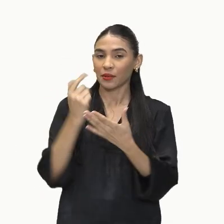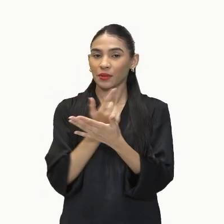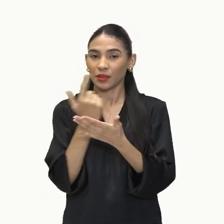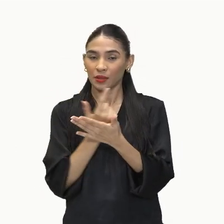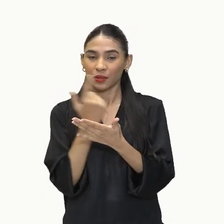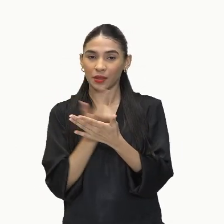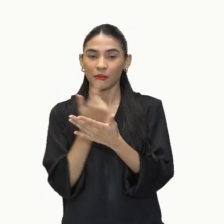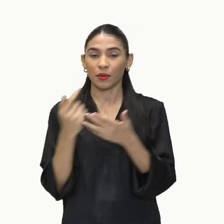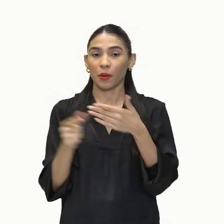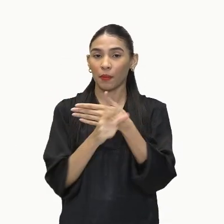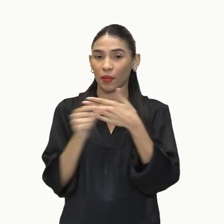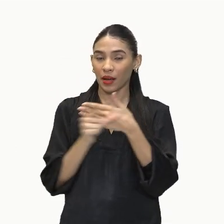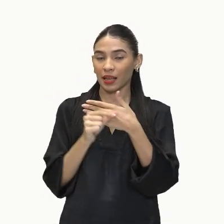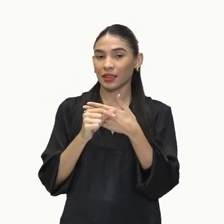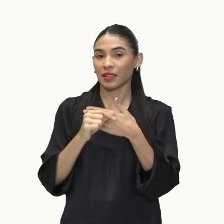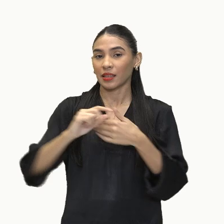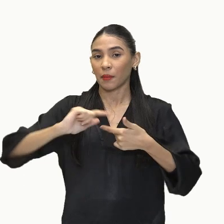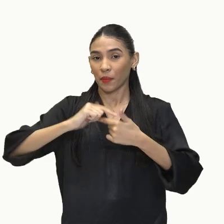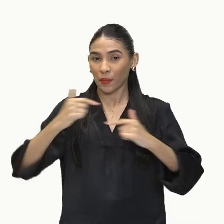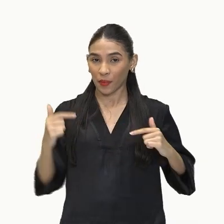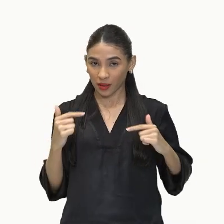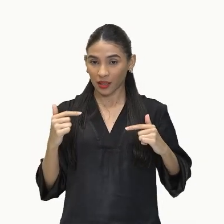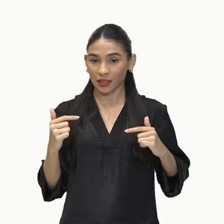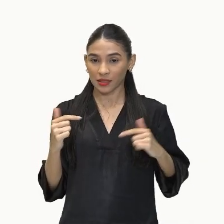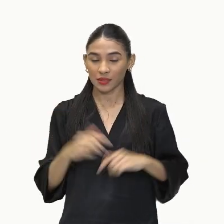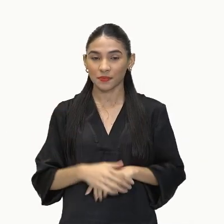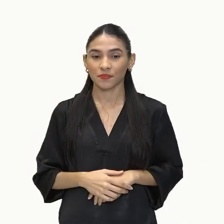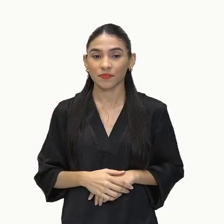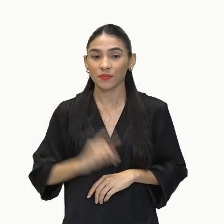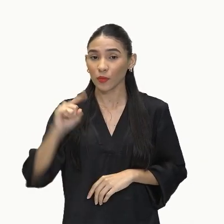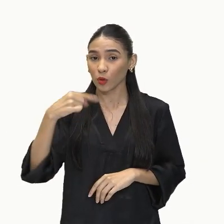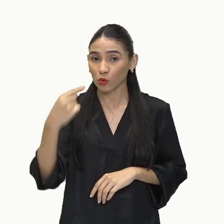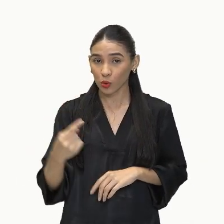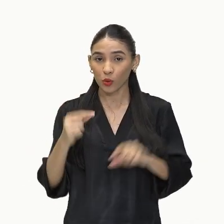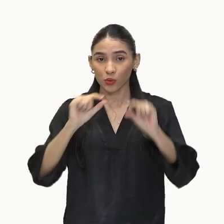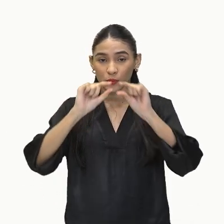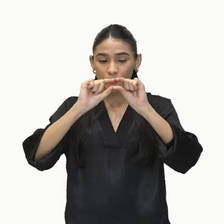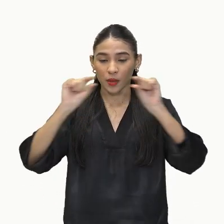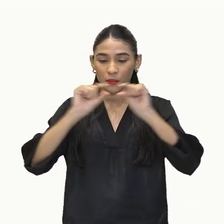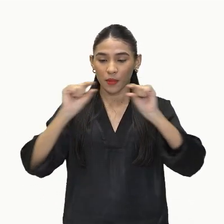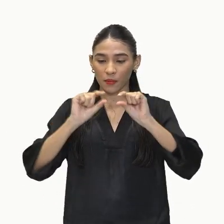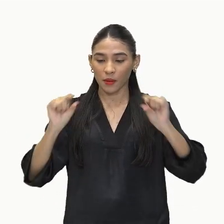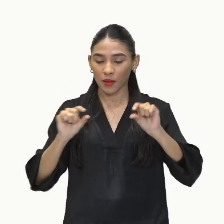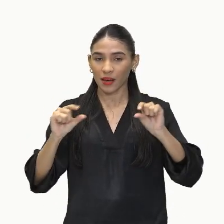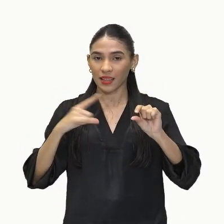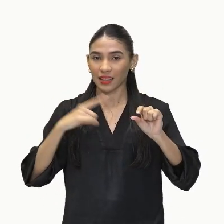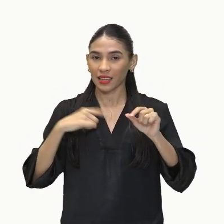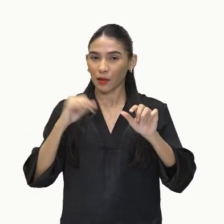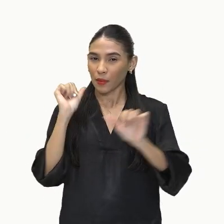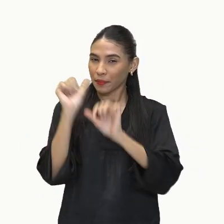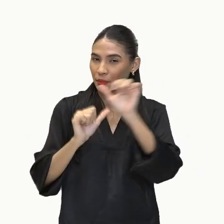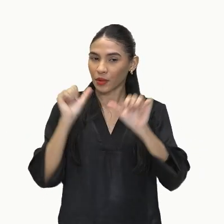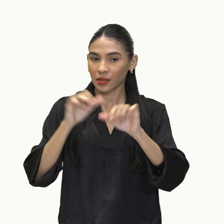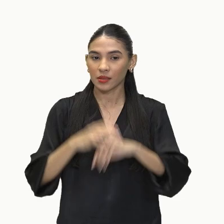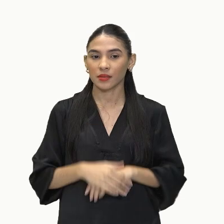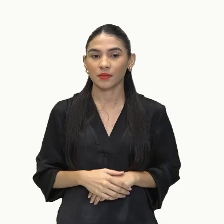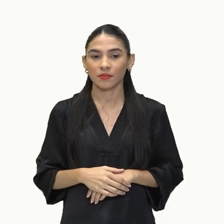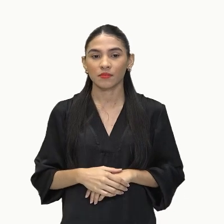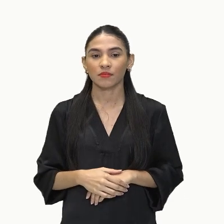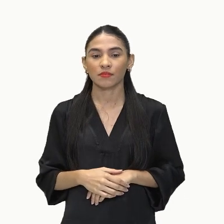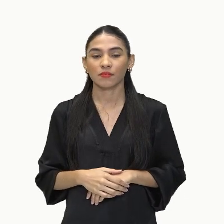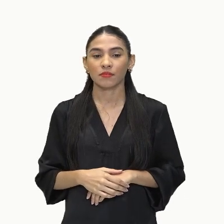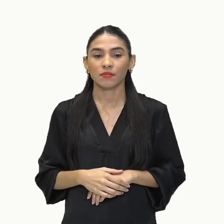dos poetas modernos. E nos outros versos nós já temos aí um contraste. Menos quem